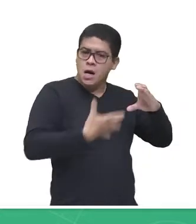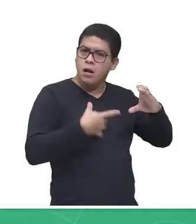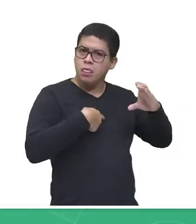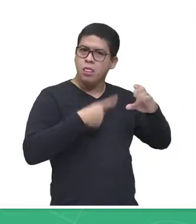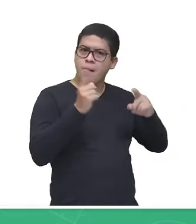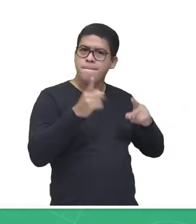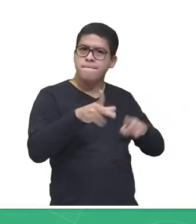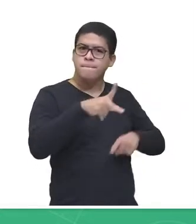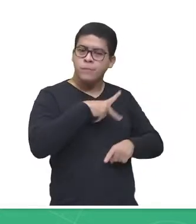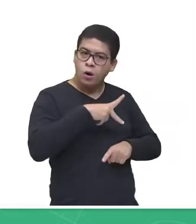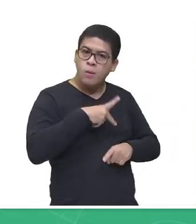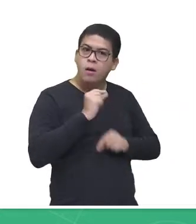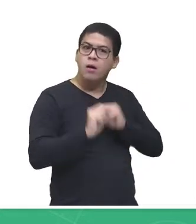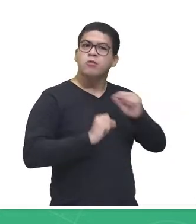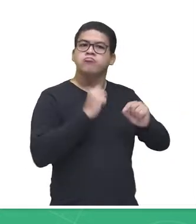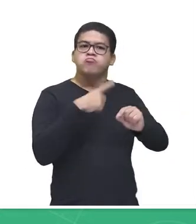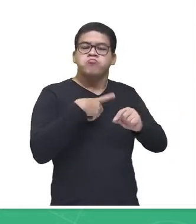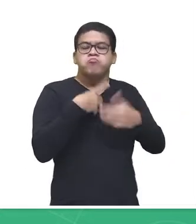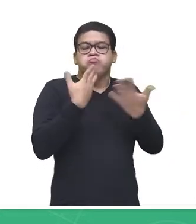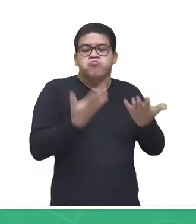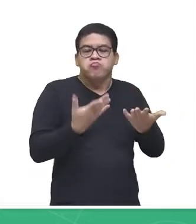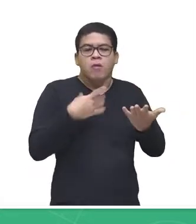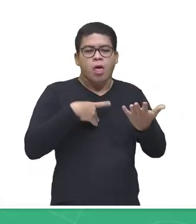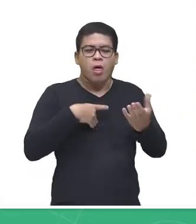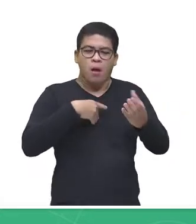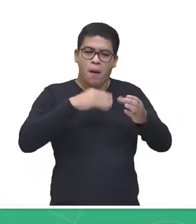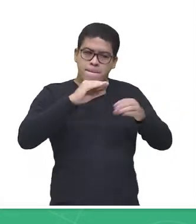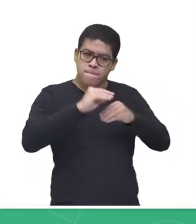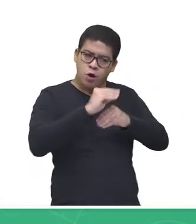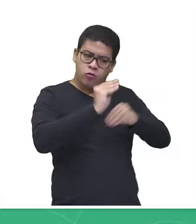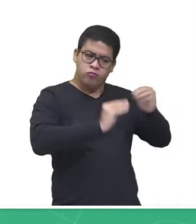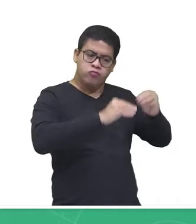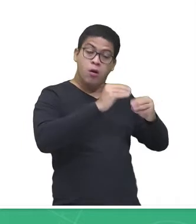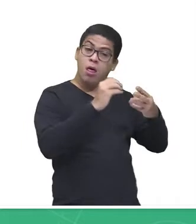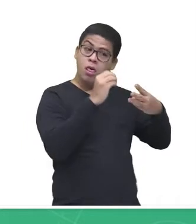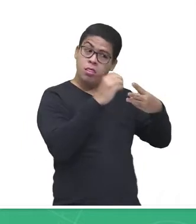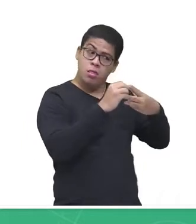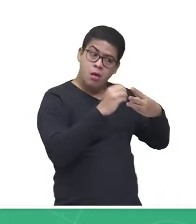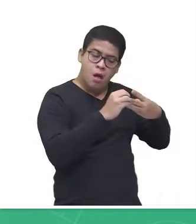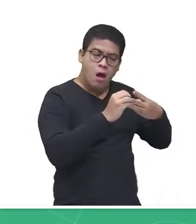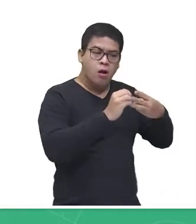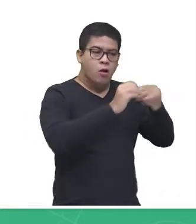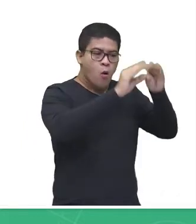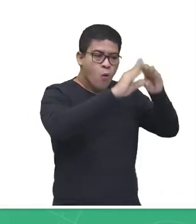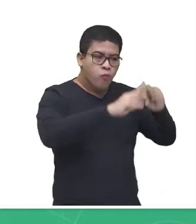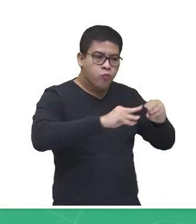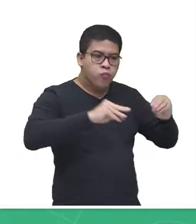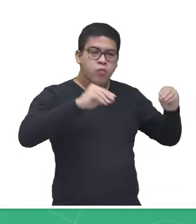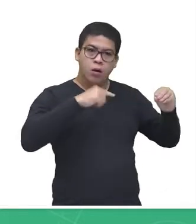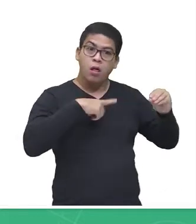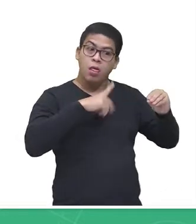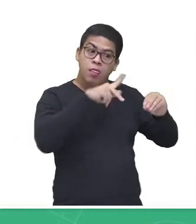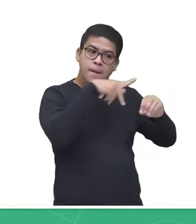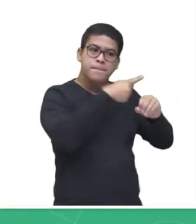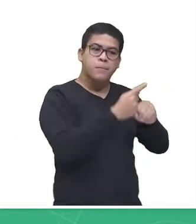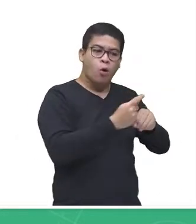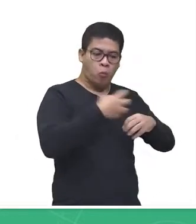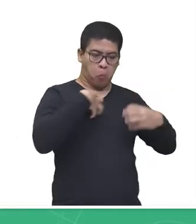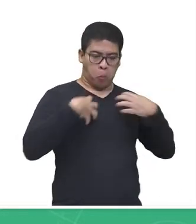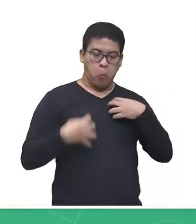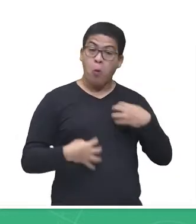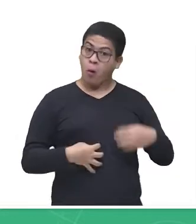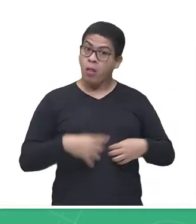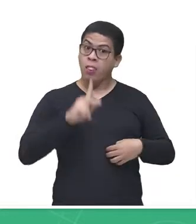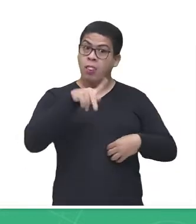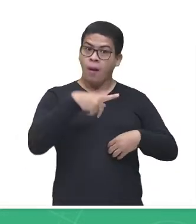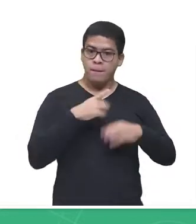tecido específico que formam órgãos e aí formam organismos, tá? Então as células, cada uma funcionando especificamente